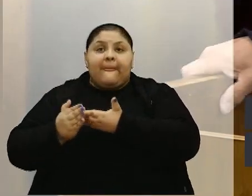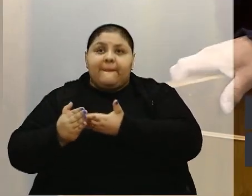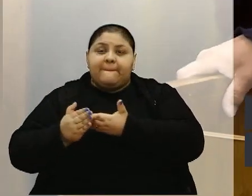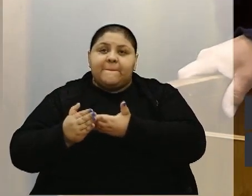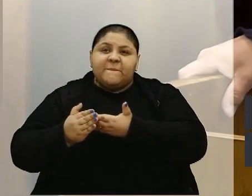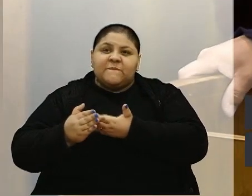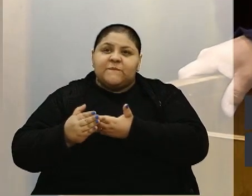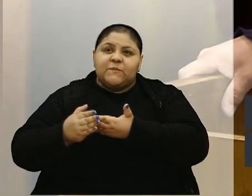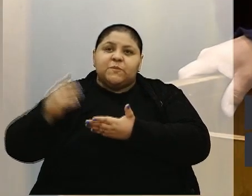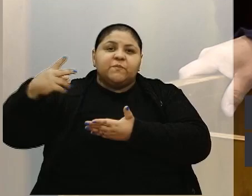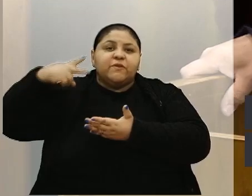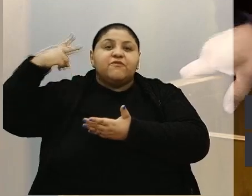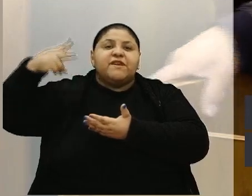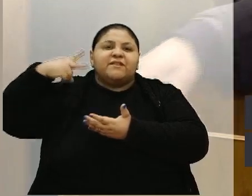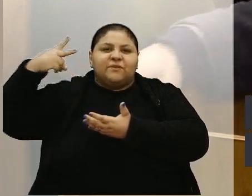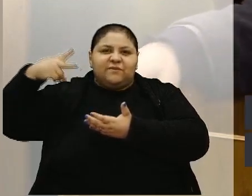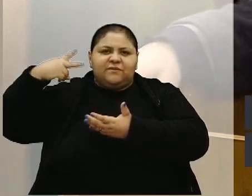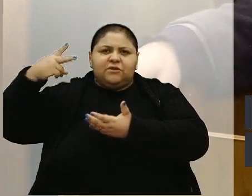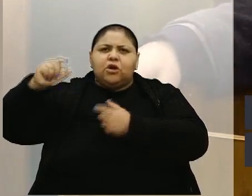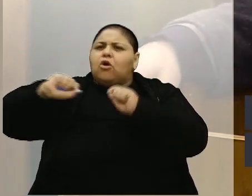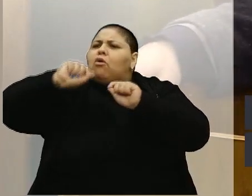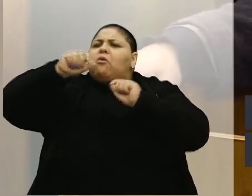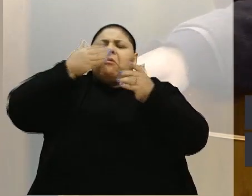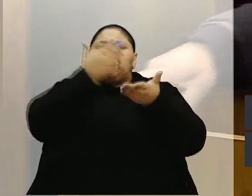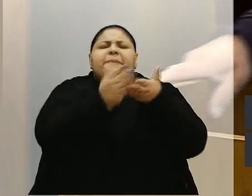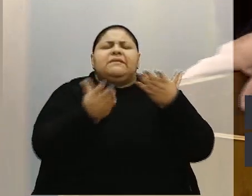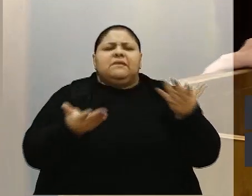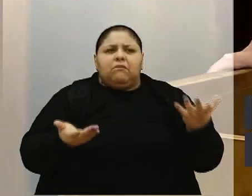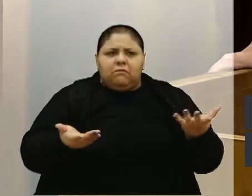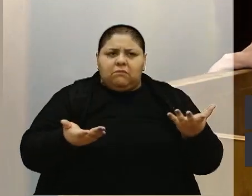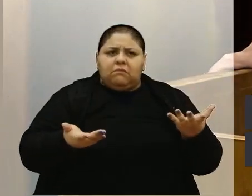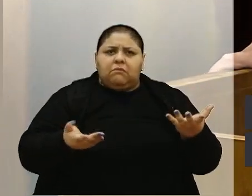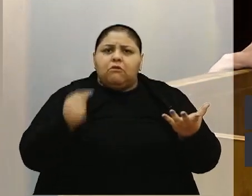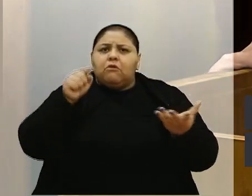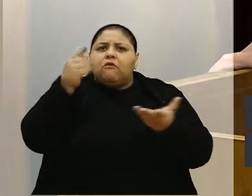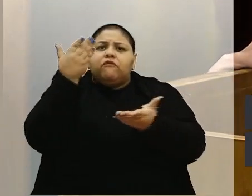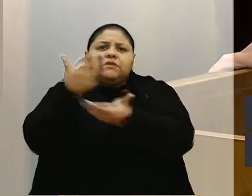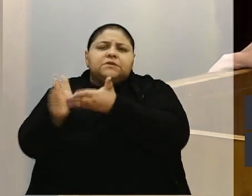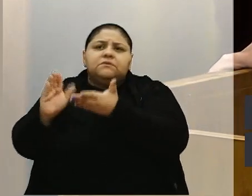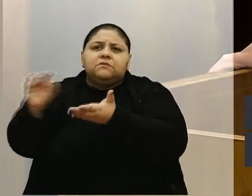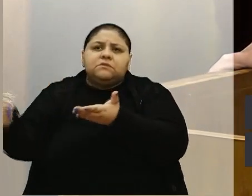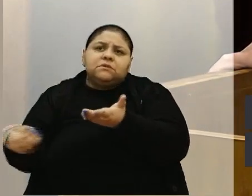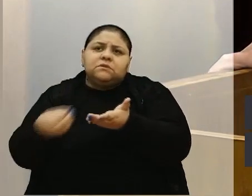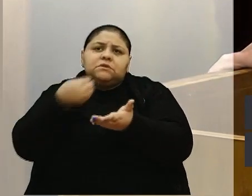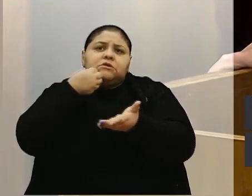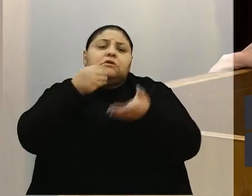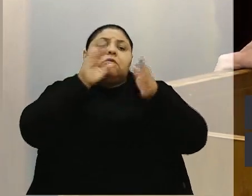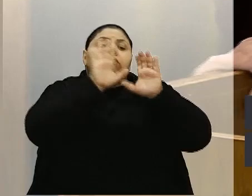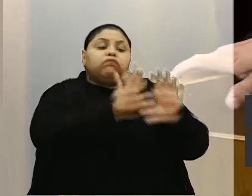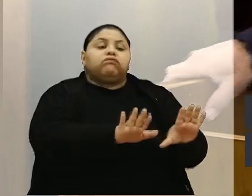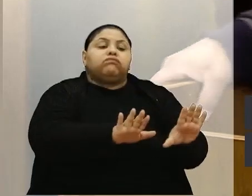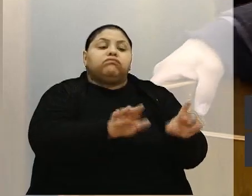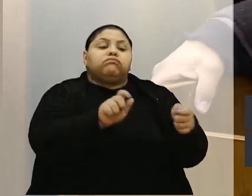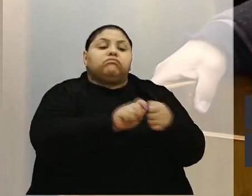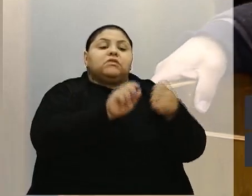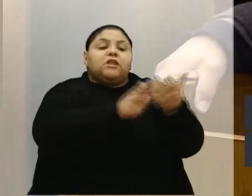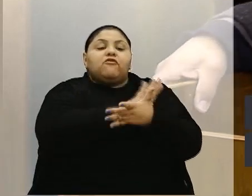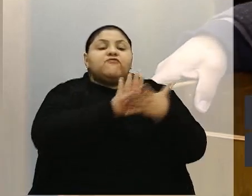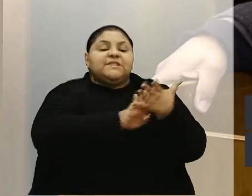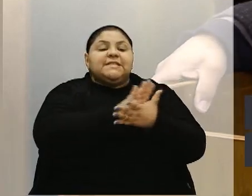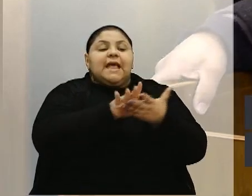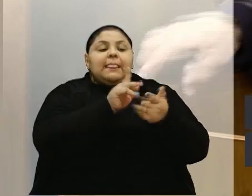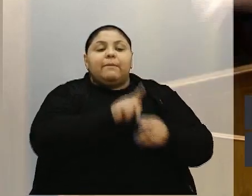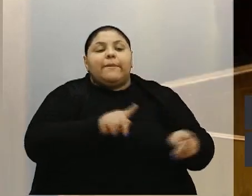ser vereador. Aí, mas como que você perdeu? Você perdeu a oportunidade de ficar parado e não fazer nada pelo teu